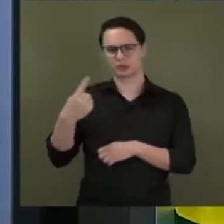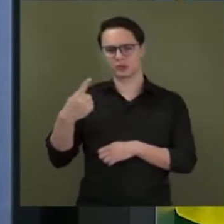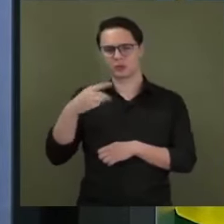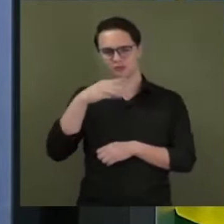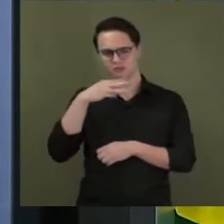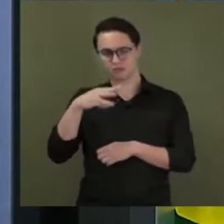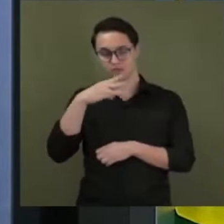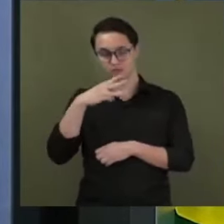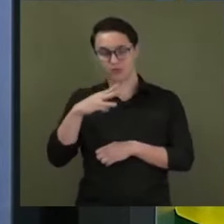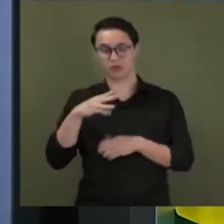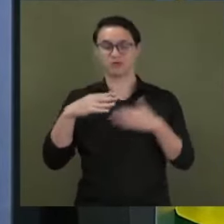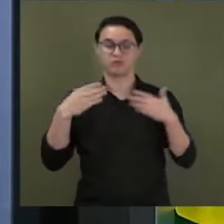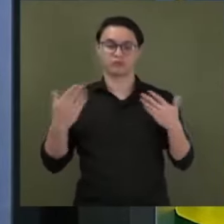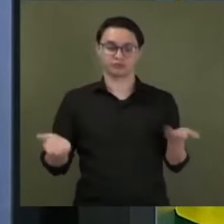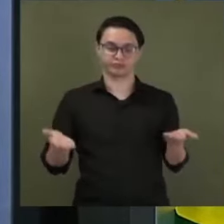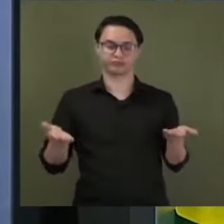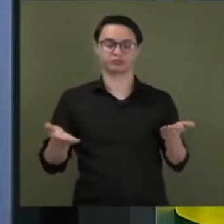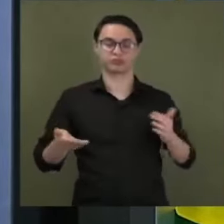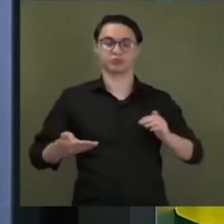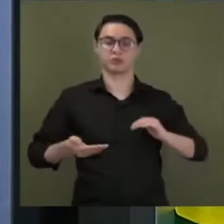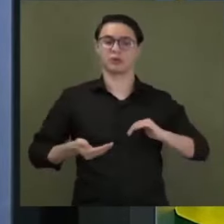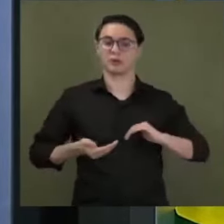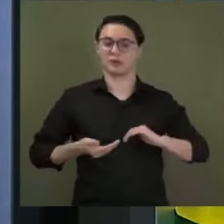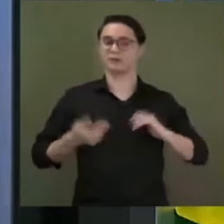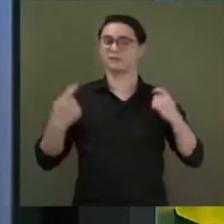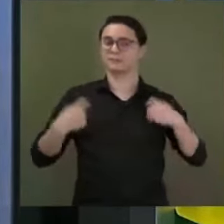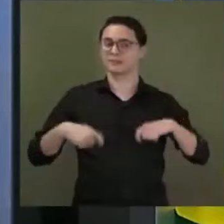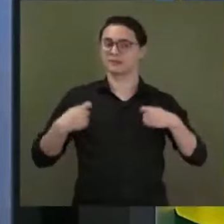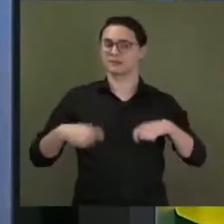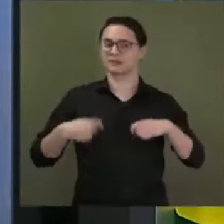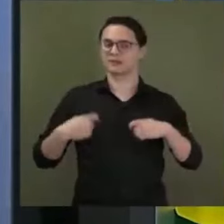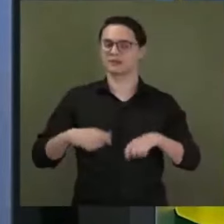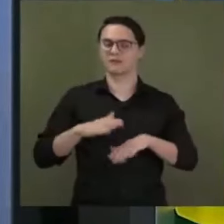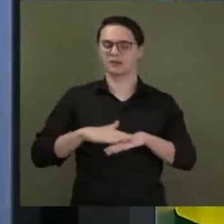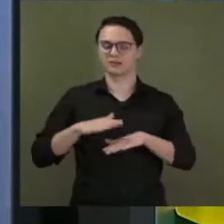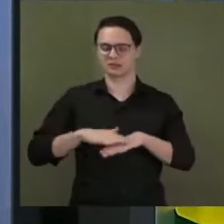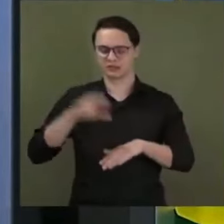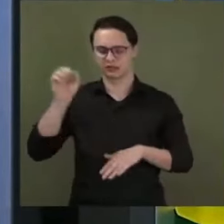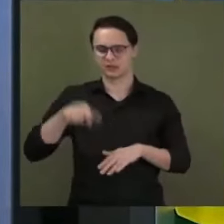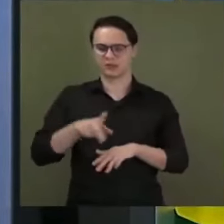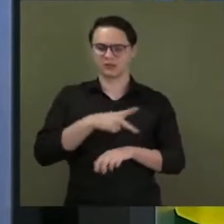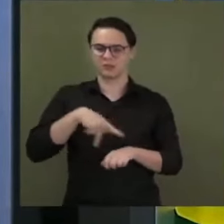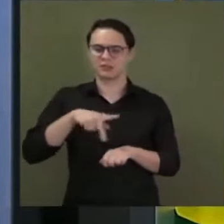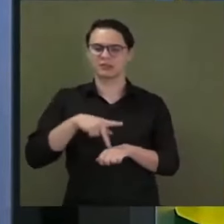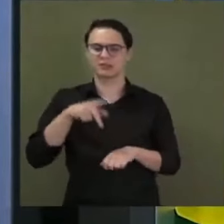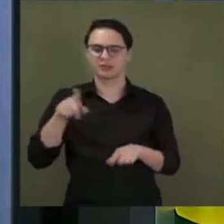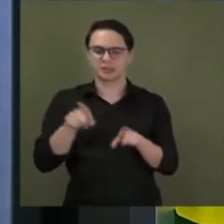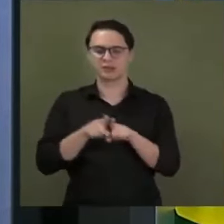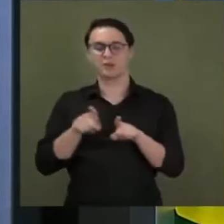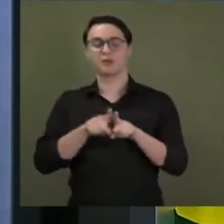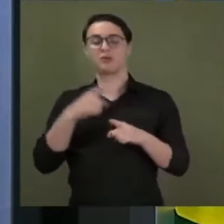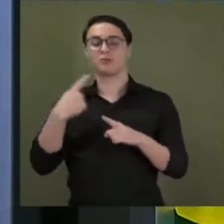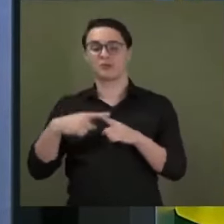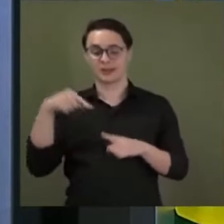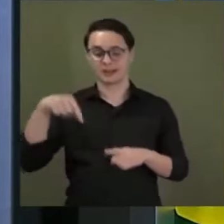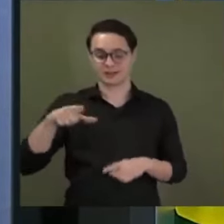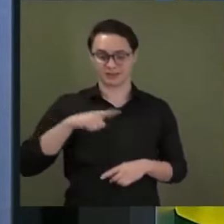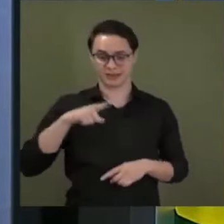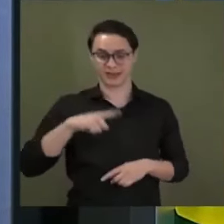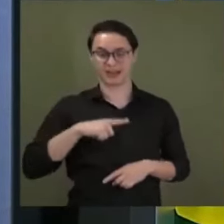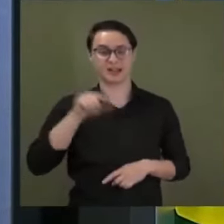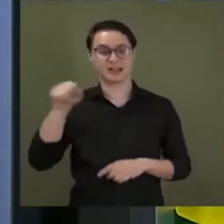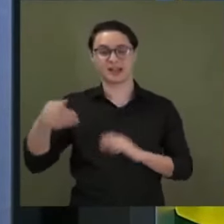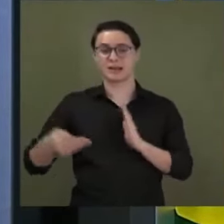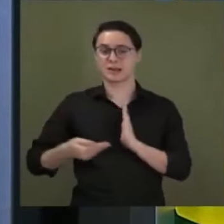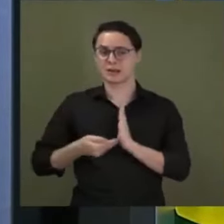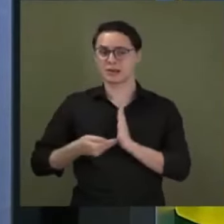Congresso Nacional tem que fazer e o país Porque existe nesta casa e na